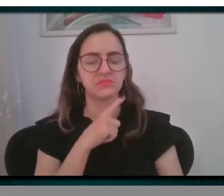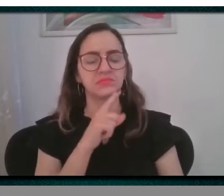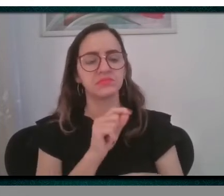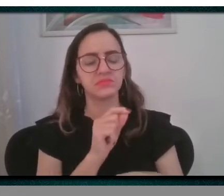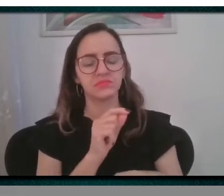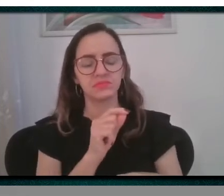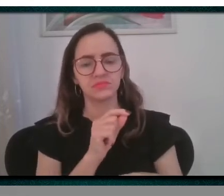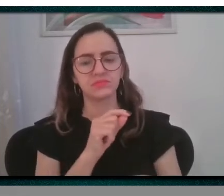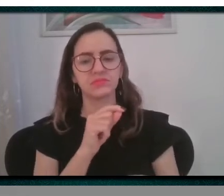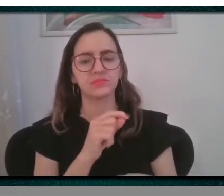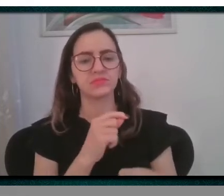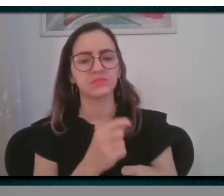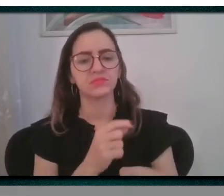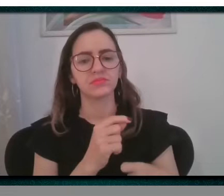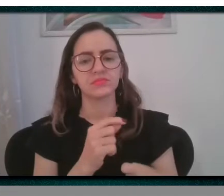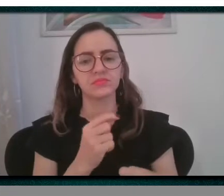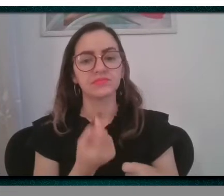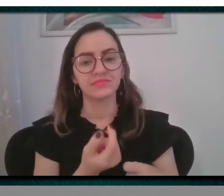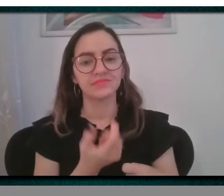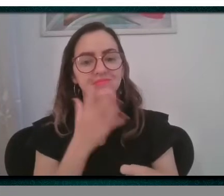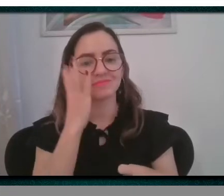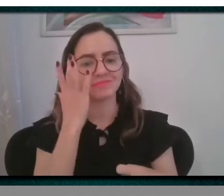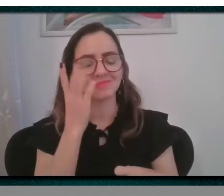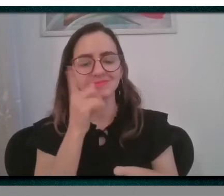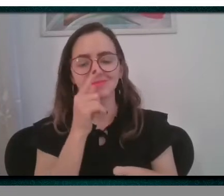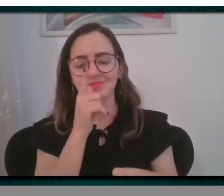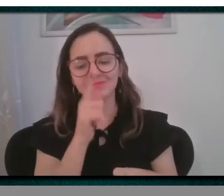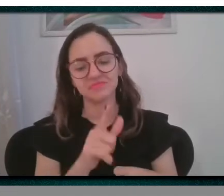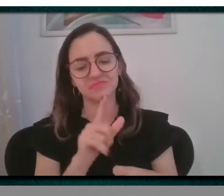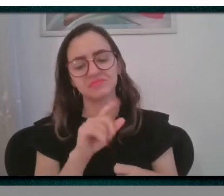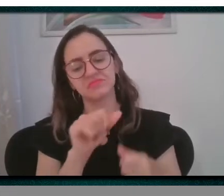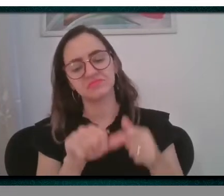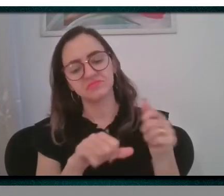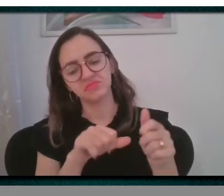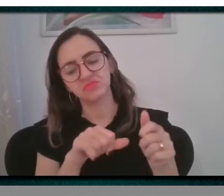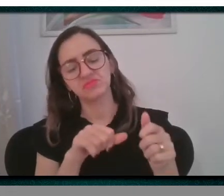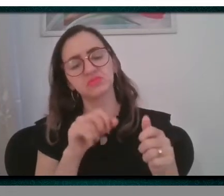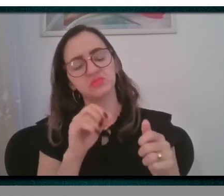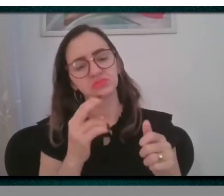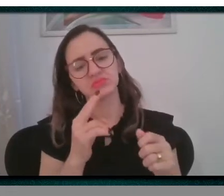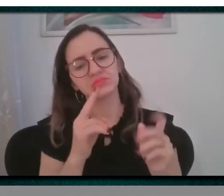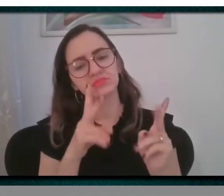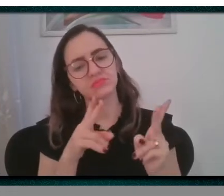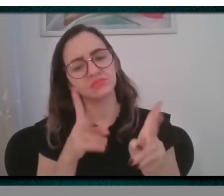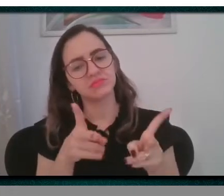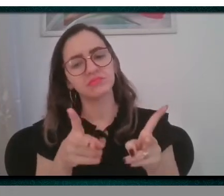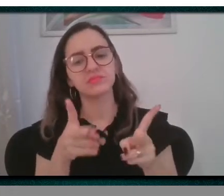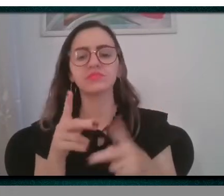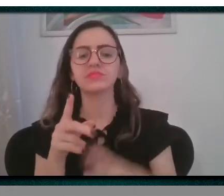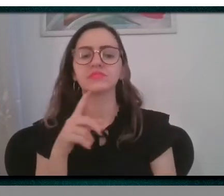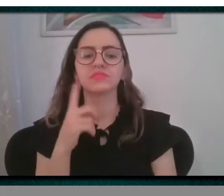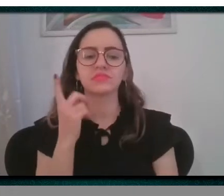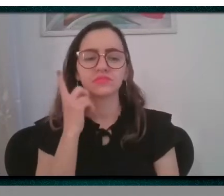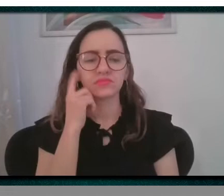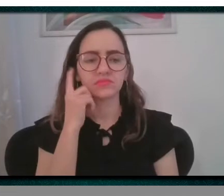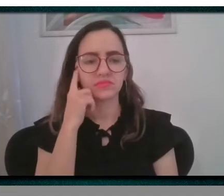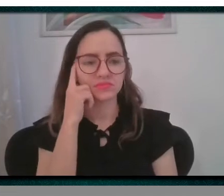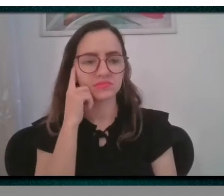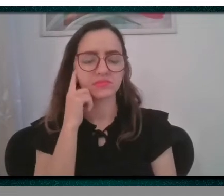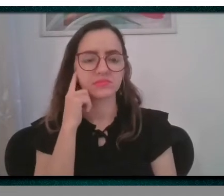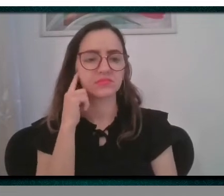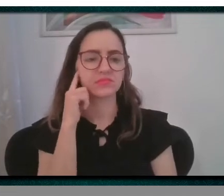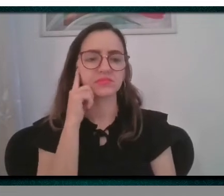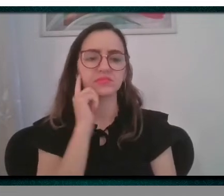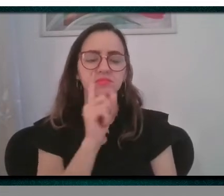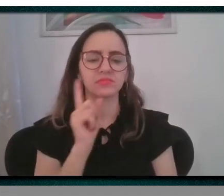Geralmente, quando a gente tem... geralmente não, quando a gente tem esses valores iguais, a concentração de H3O+, o H+